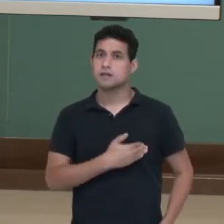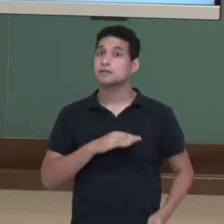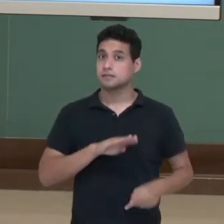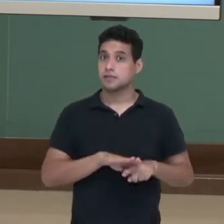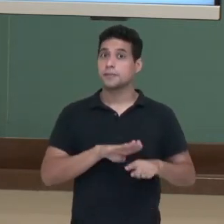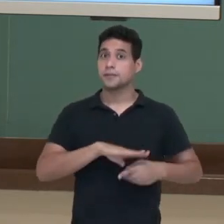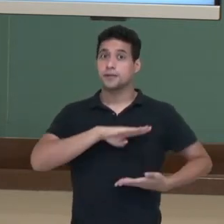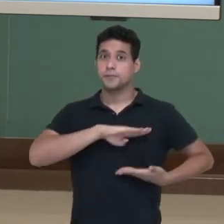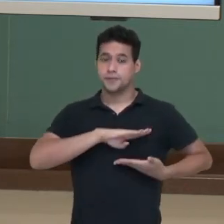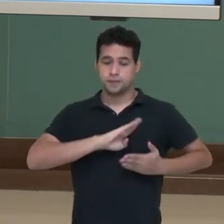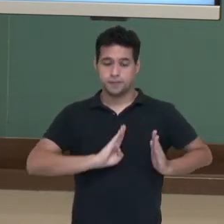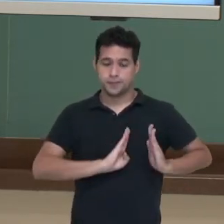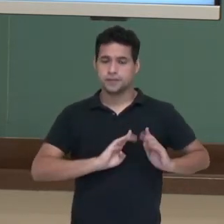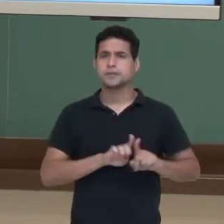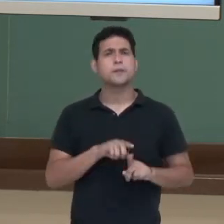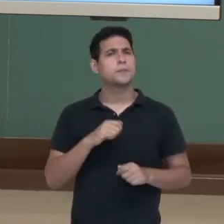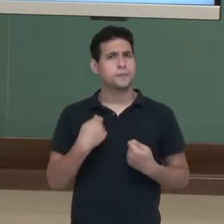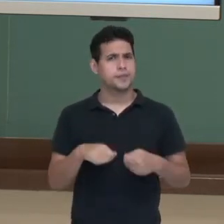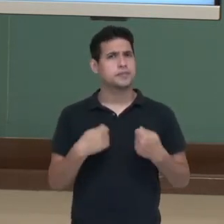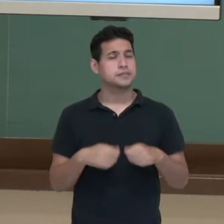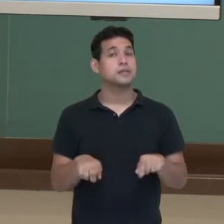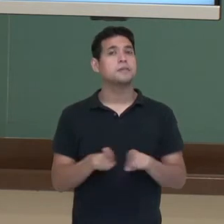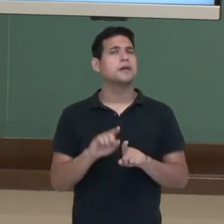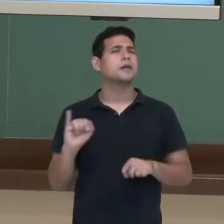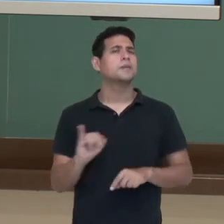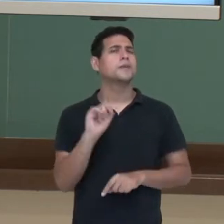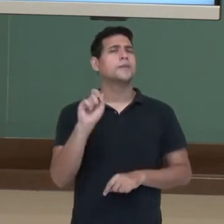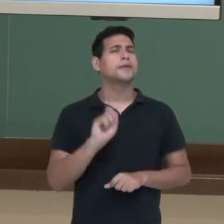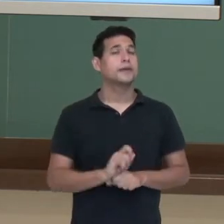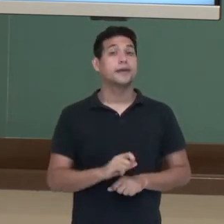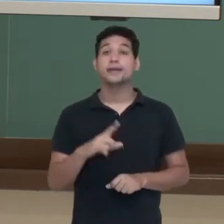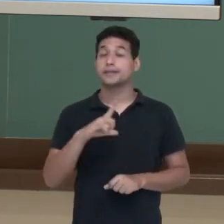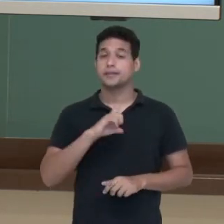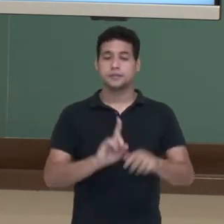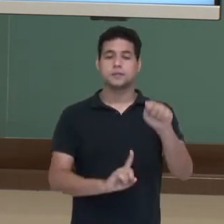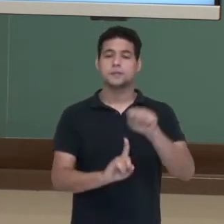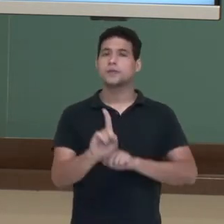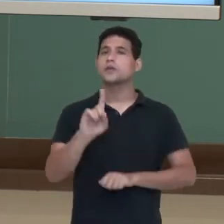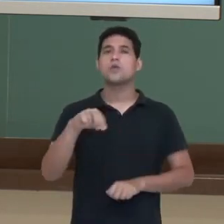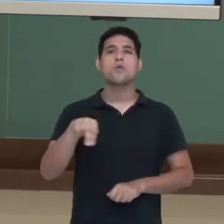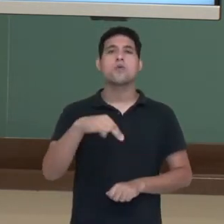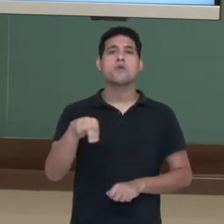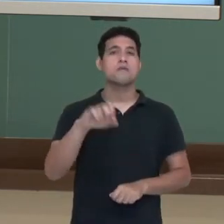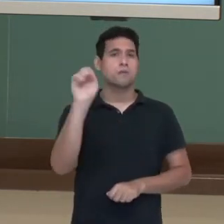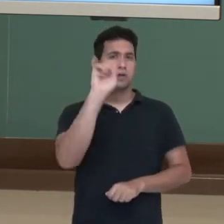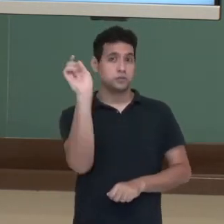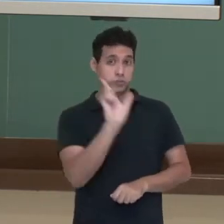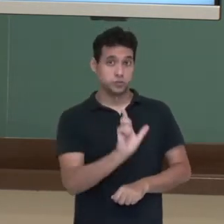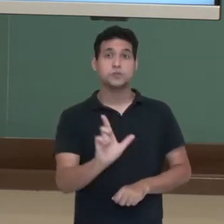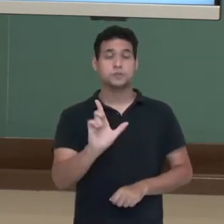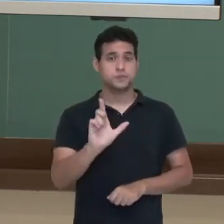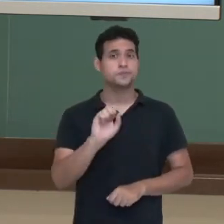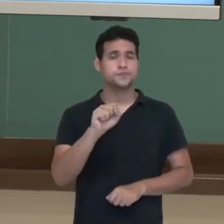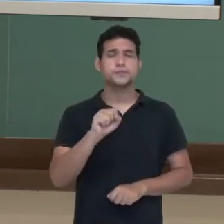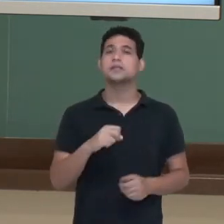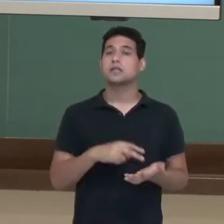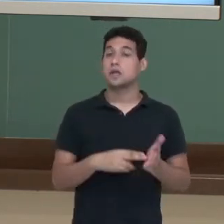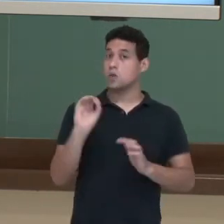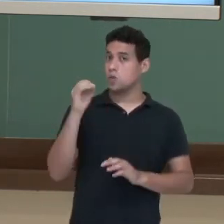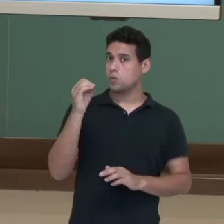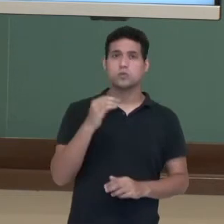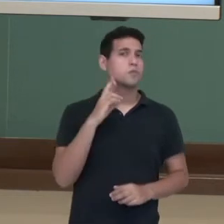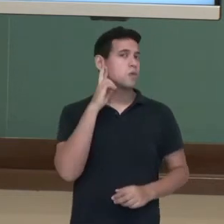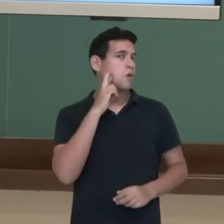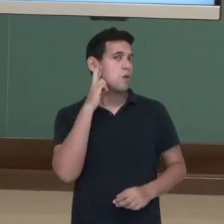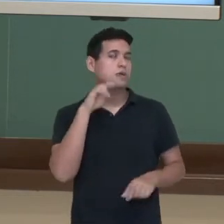tá? Lembrando também que tem o mês Novembro Azul, tá? Tem Outubro Rosa